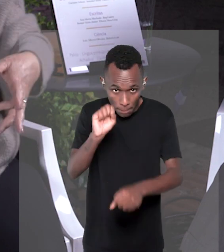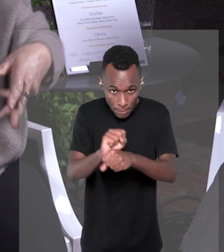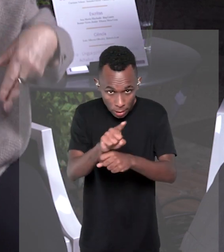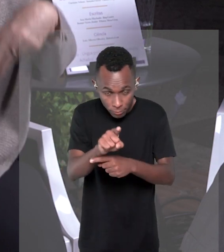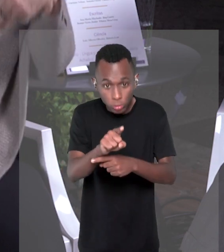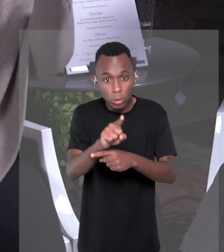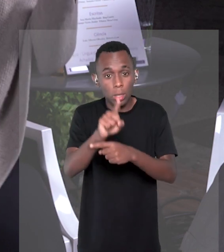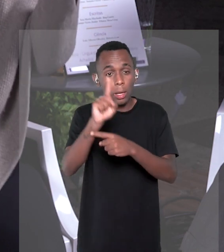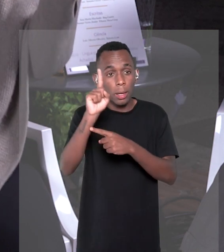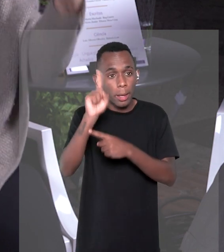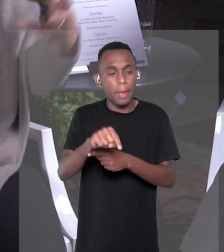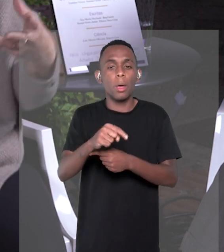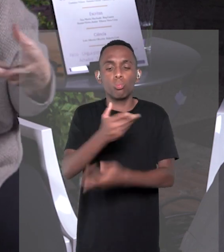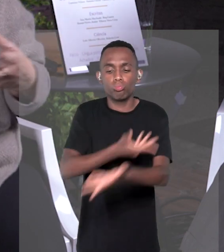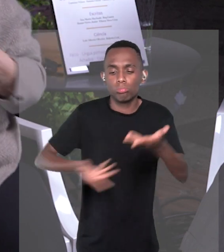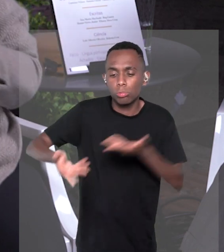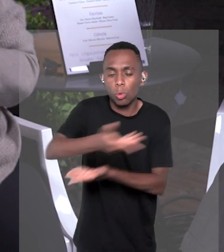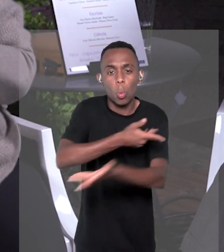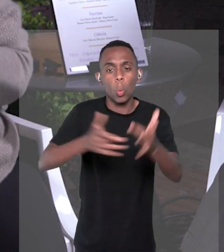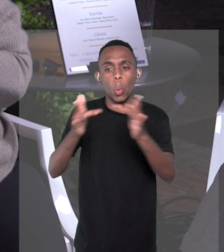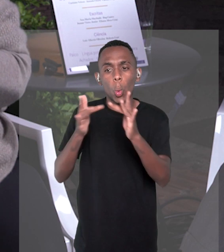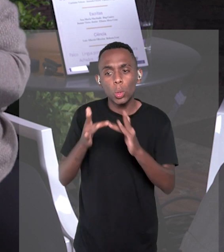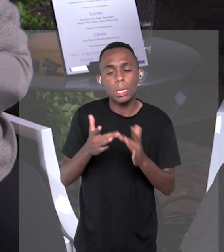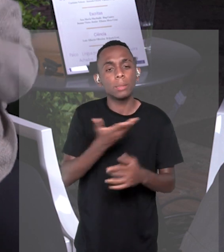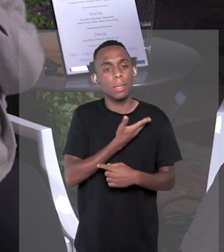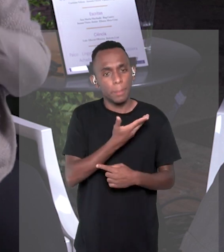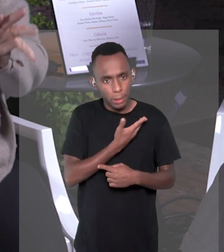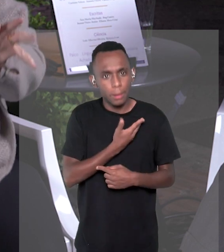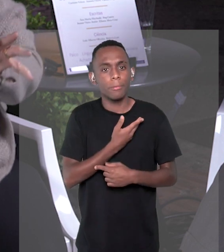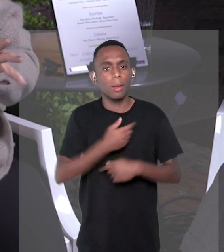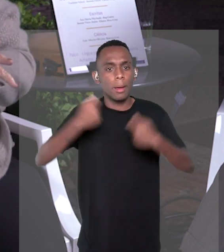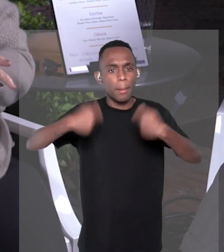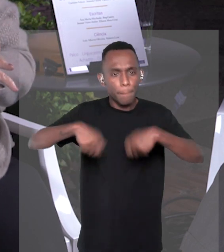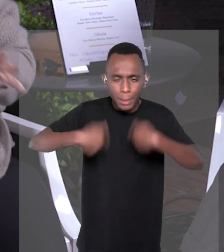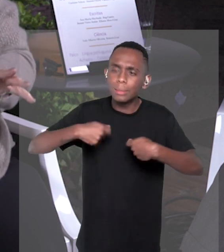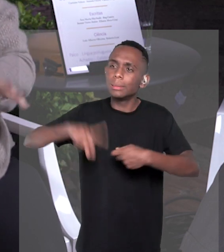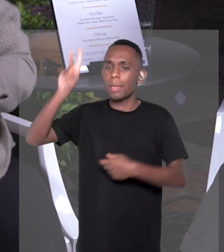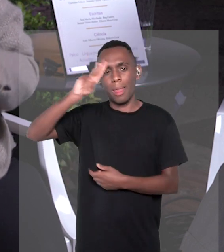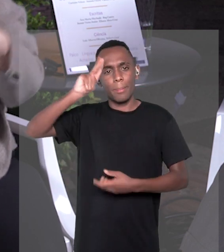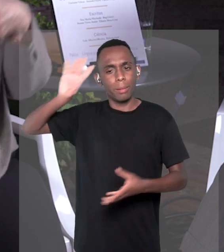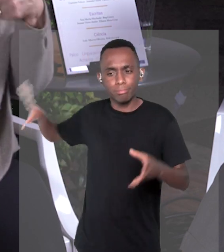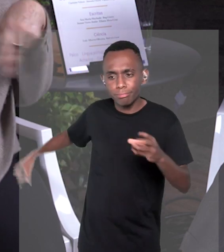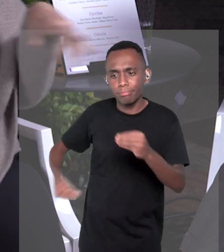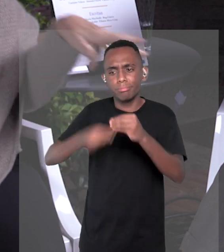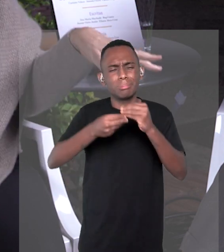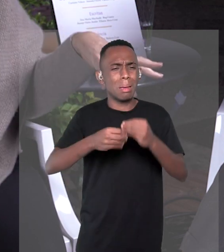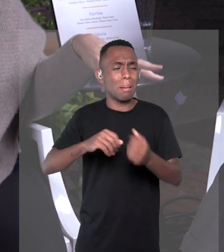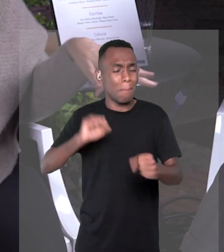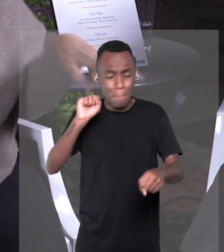cultura presente, falamos de tudo aquilo que é importante na democracia, ou seja,